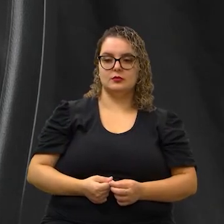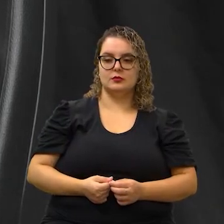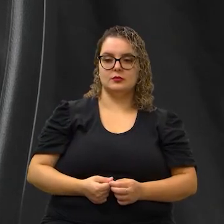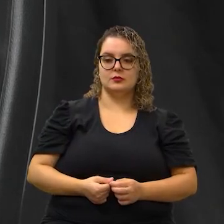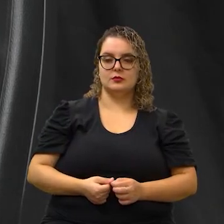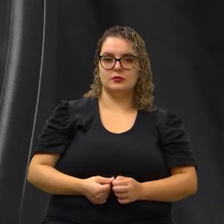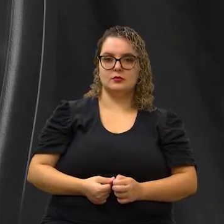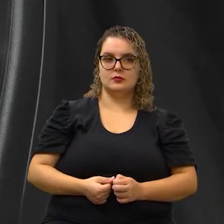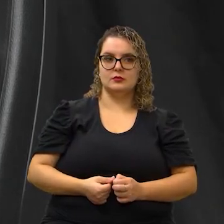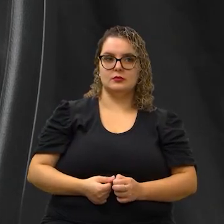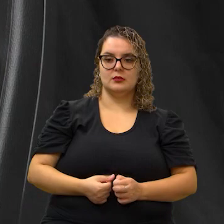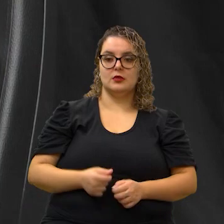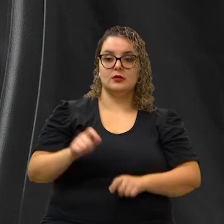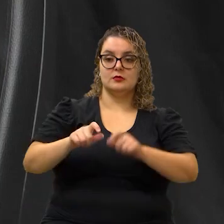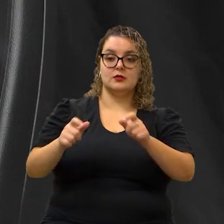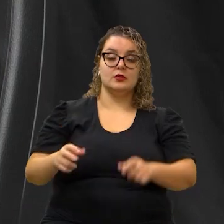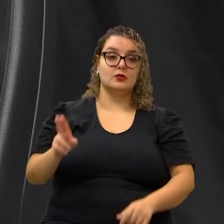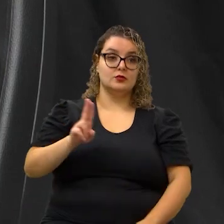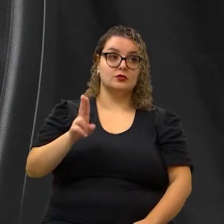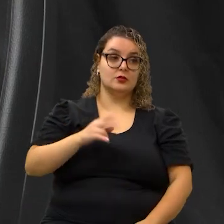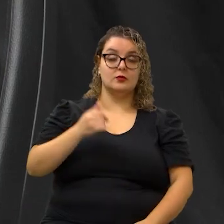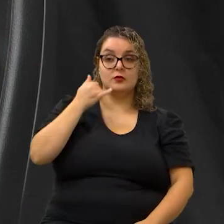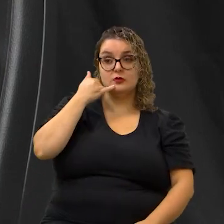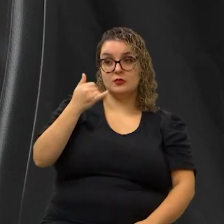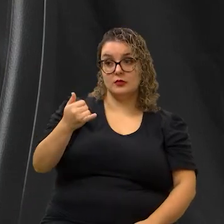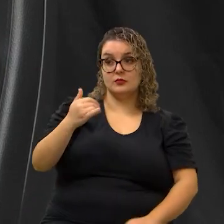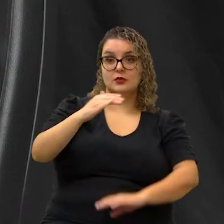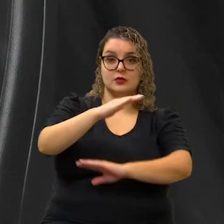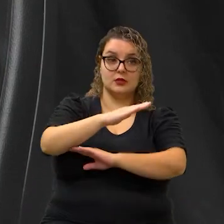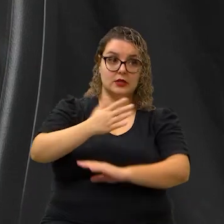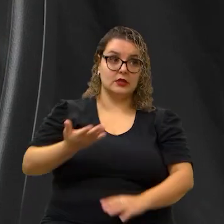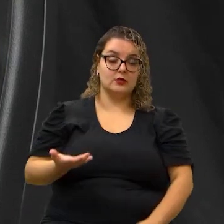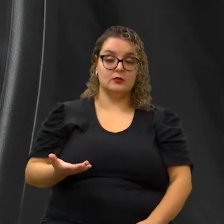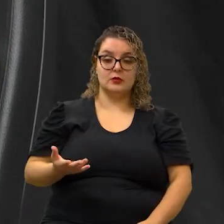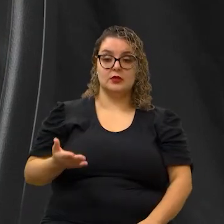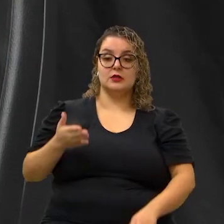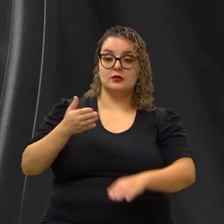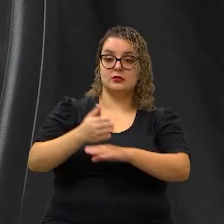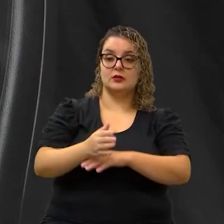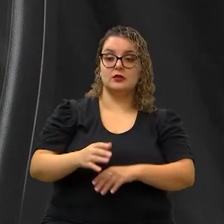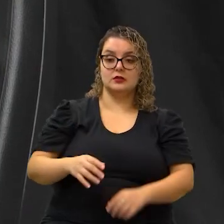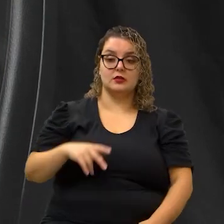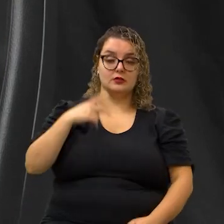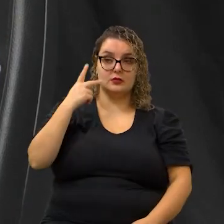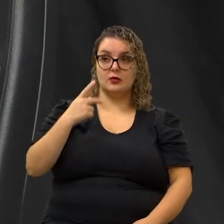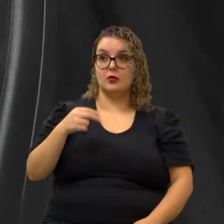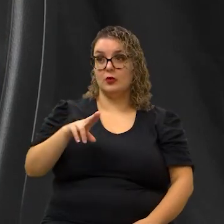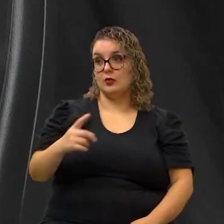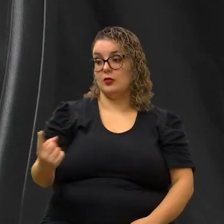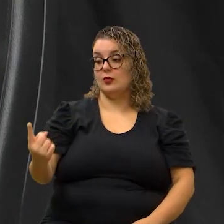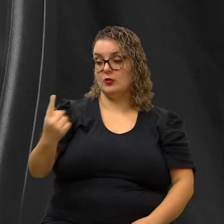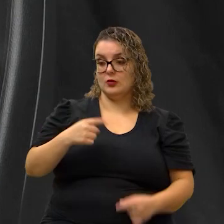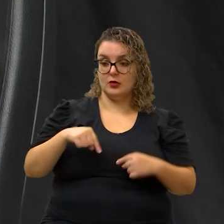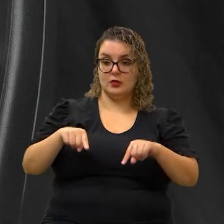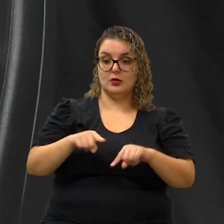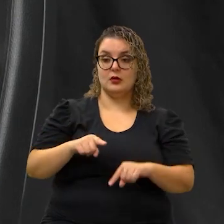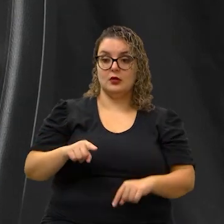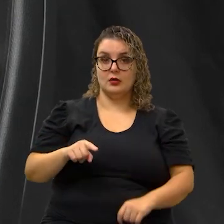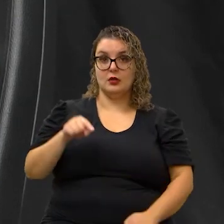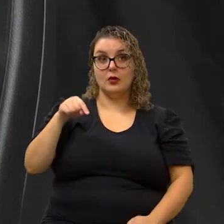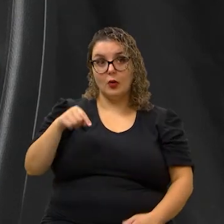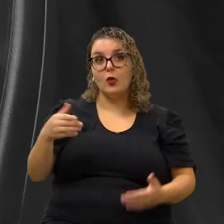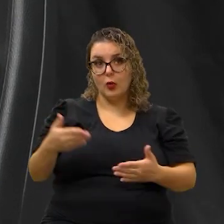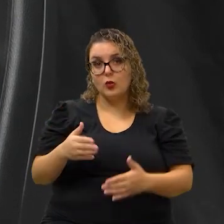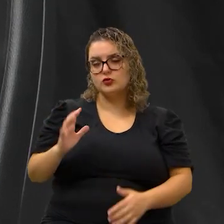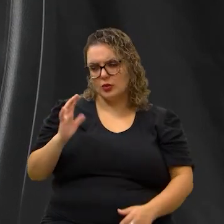pessoas utilizavam muito o telefone da Câmara para ter acesso ao vereador, ou vinham no gabinete. Não que isso